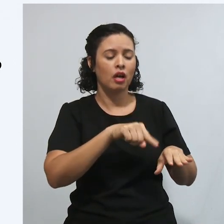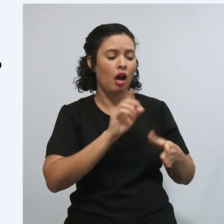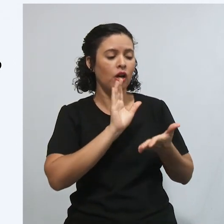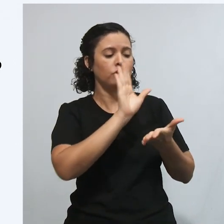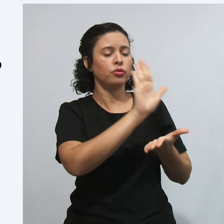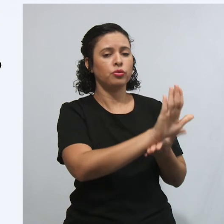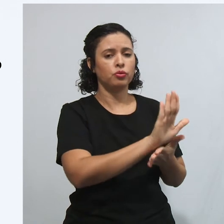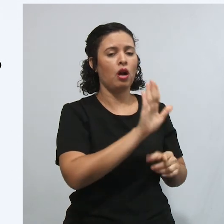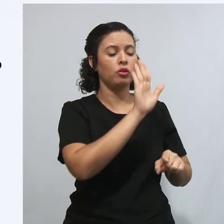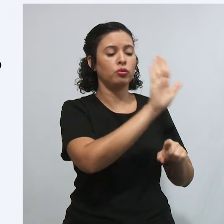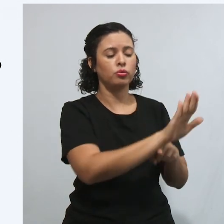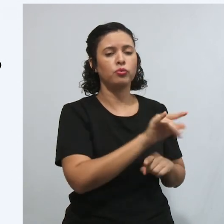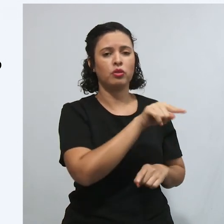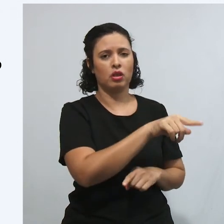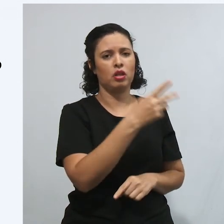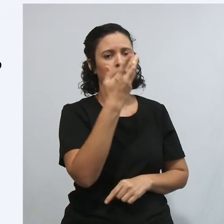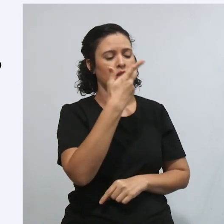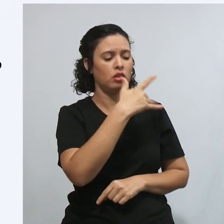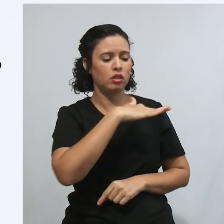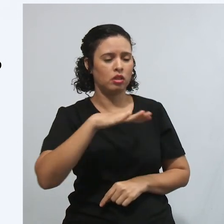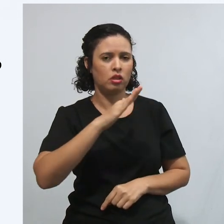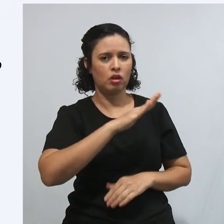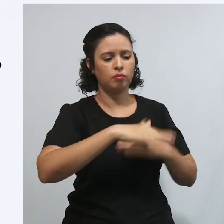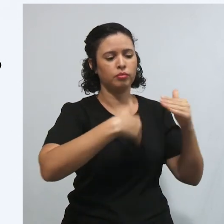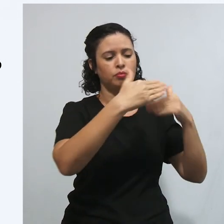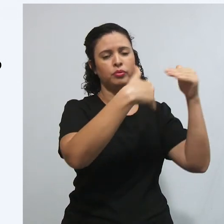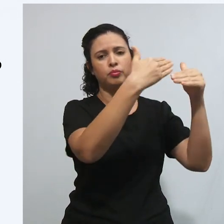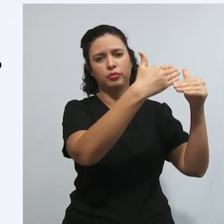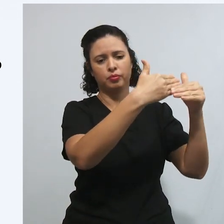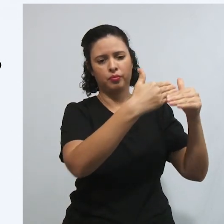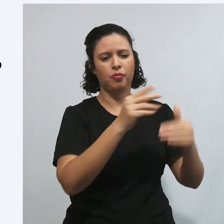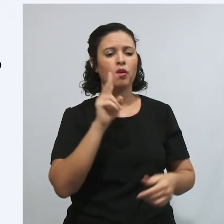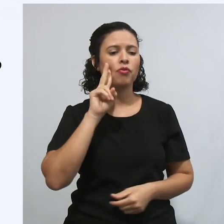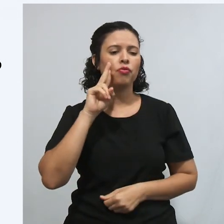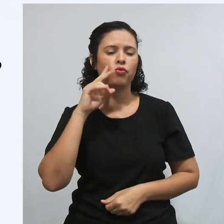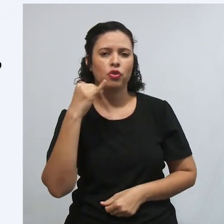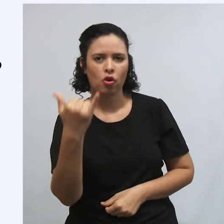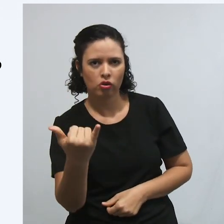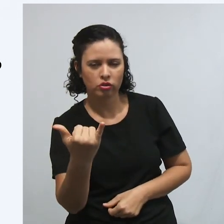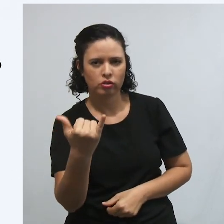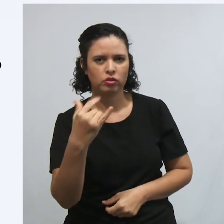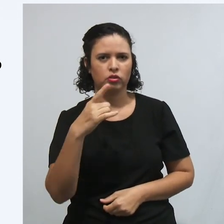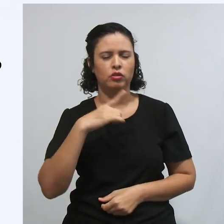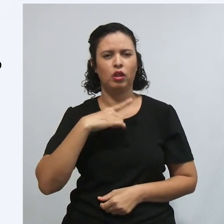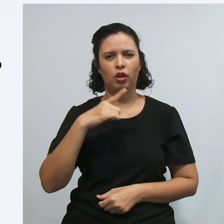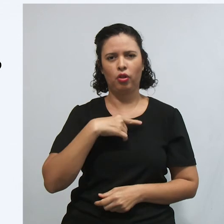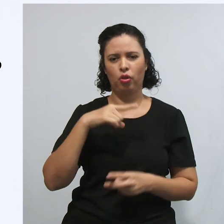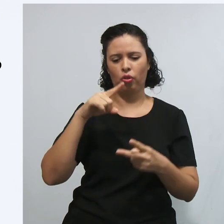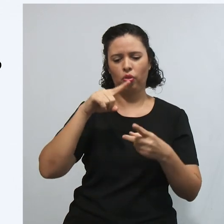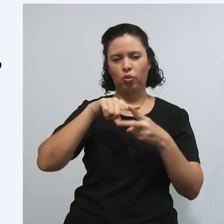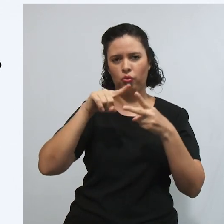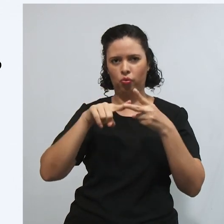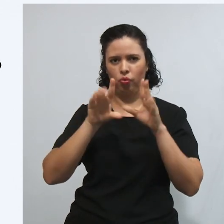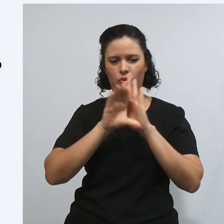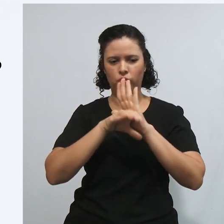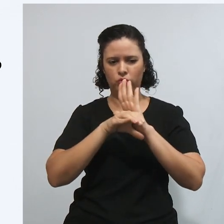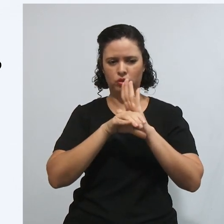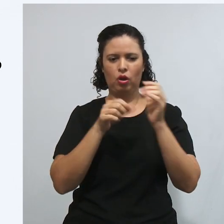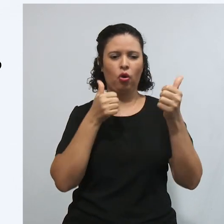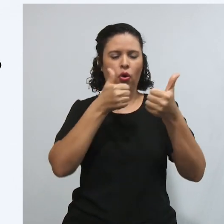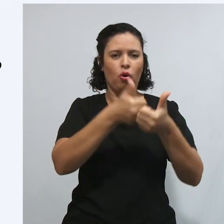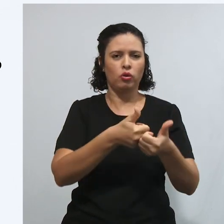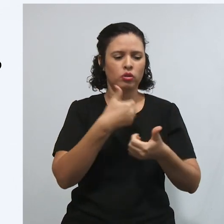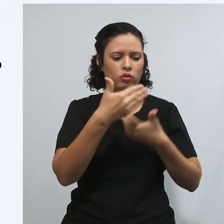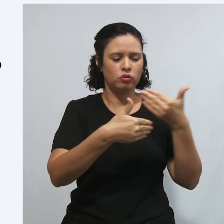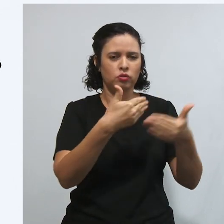sabe. E aí, o Vygotsky, ele formulou esses dois conceitos. Zona de desenvolvimento real, que é aquilo que a criança já sabe,